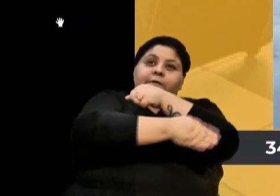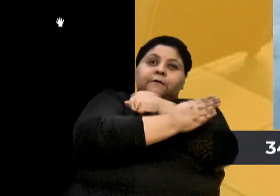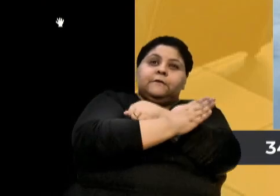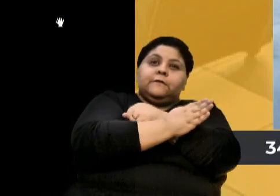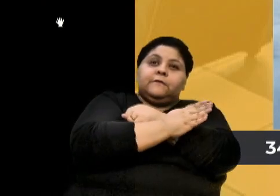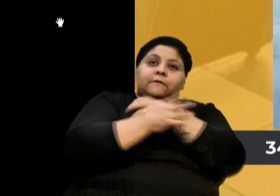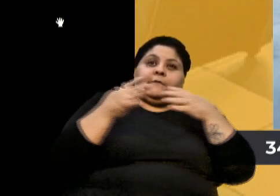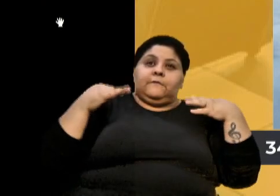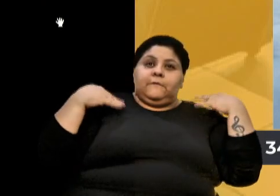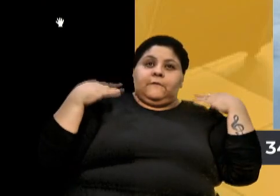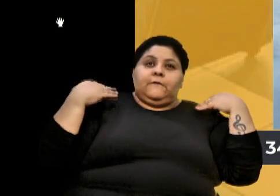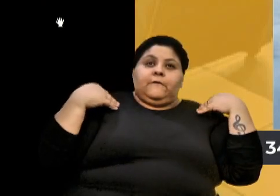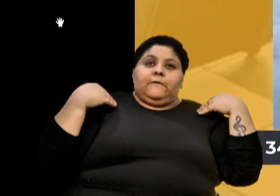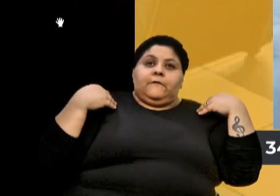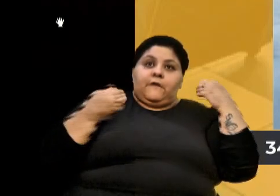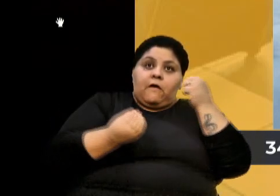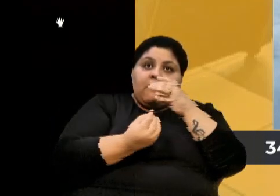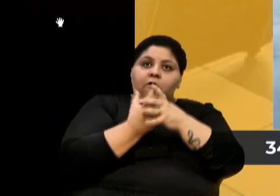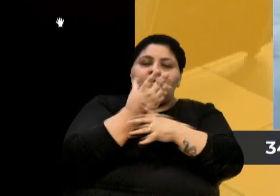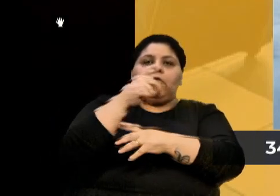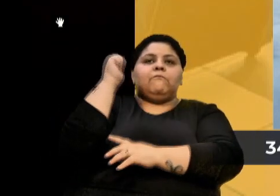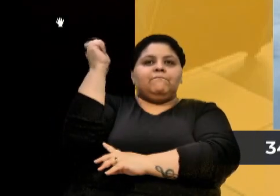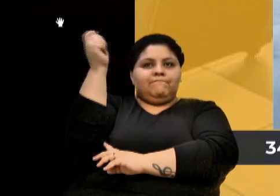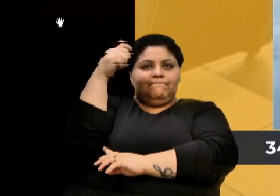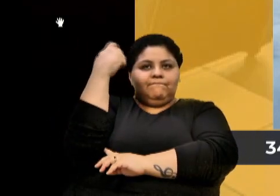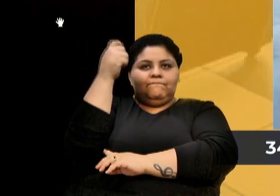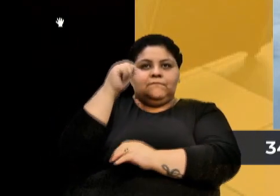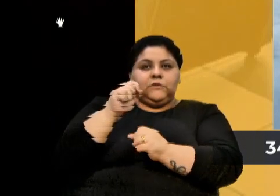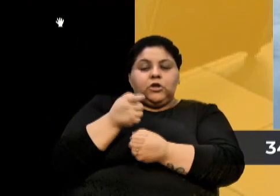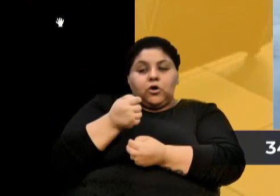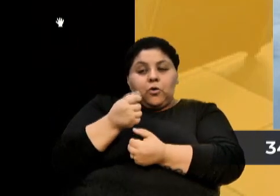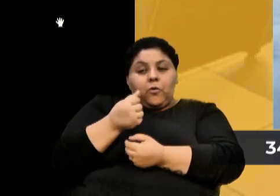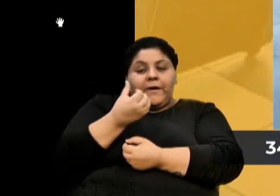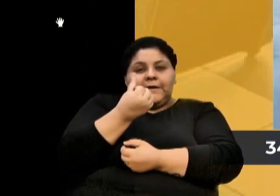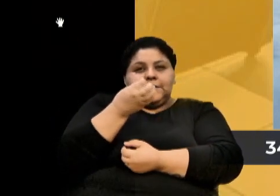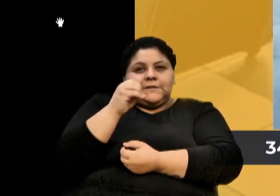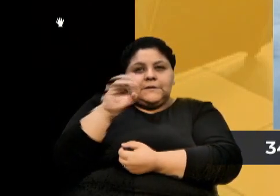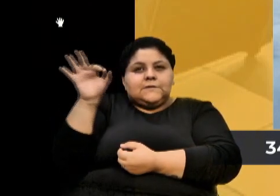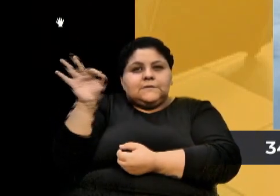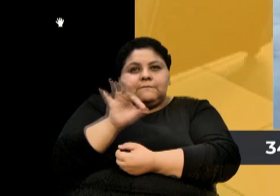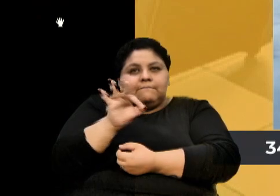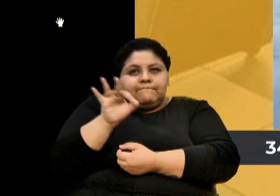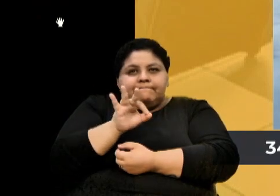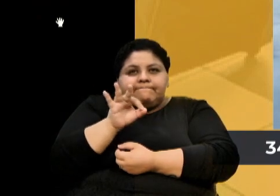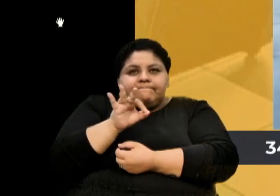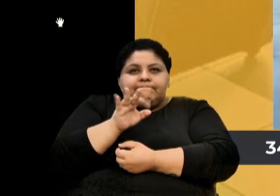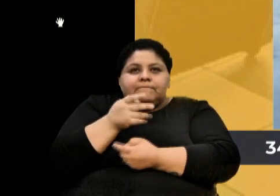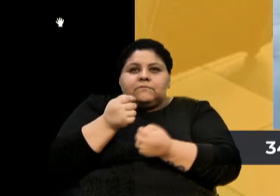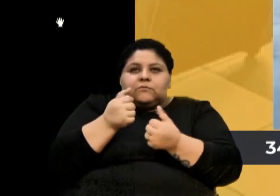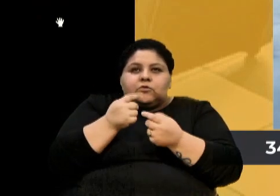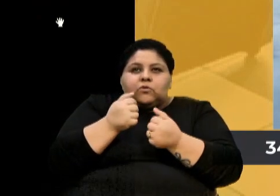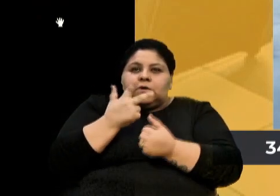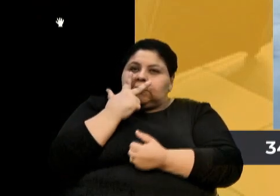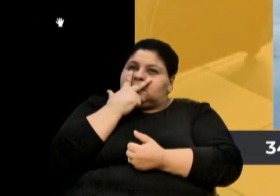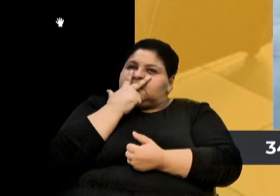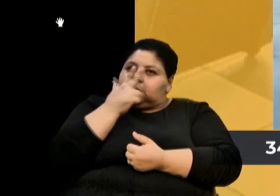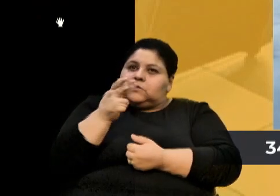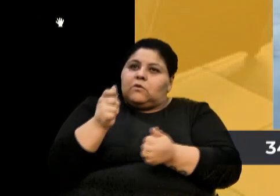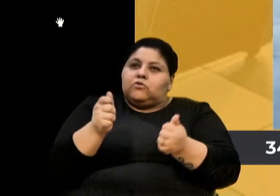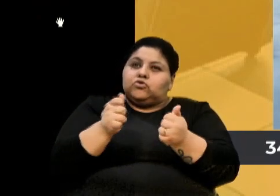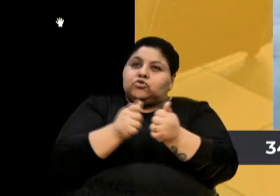quase 60%, o que coincide muito com o público que visita a Festa da Uva, que é da Grande Porto Alegre, da região aqui da